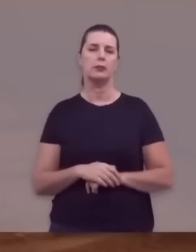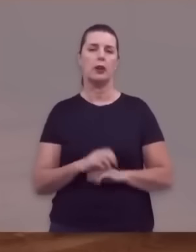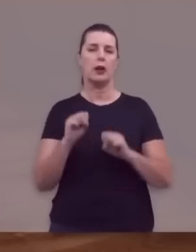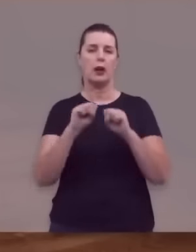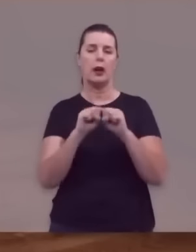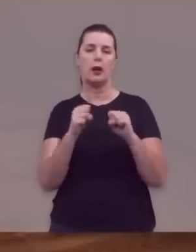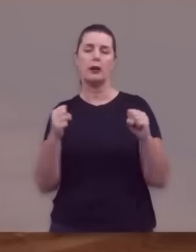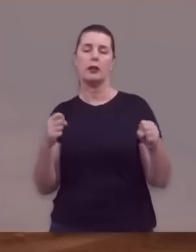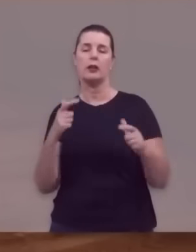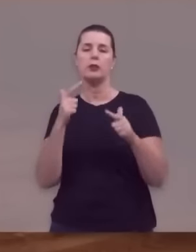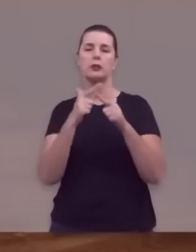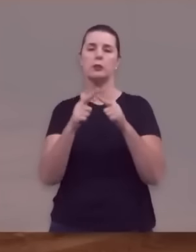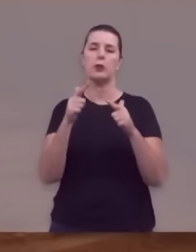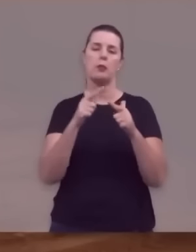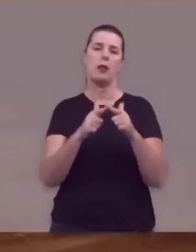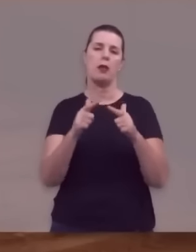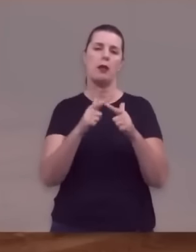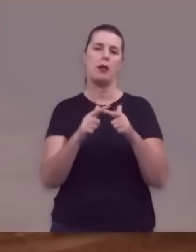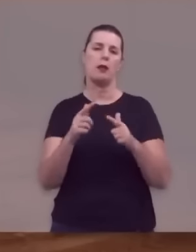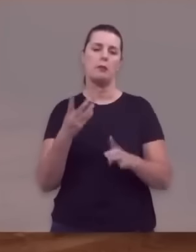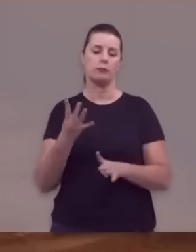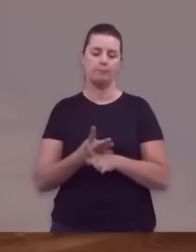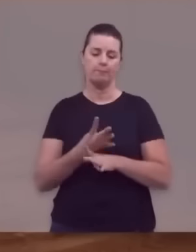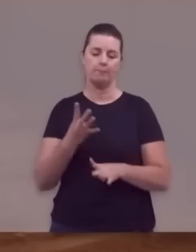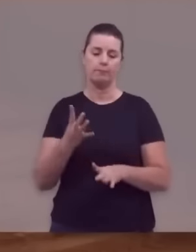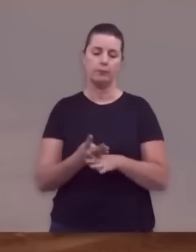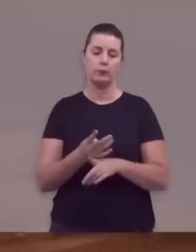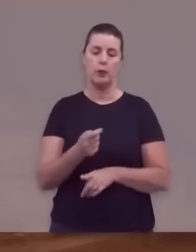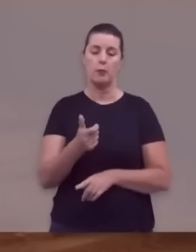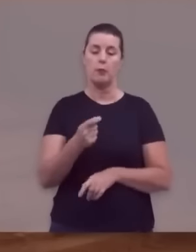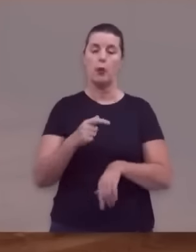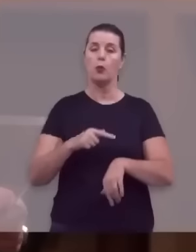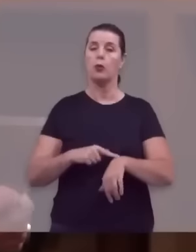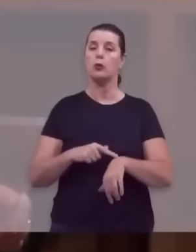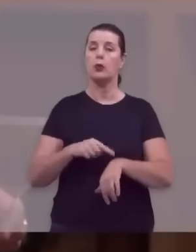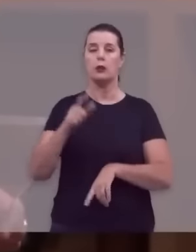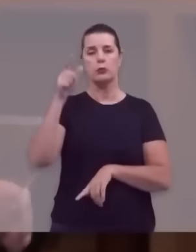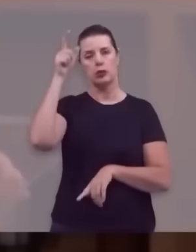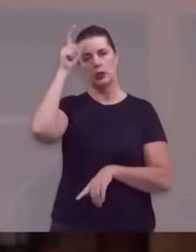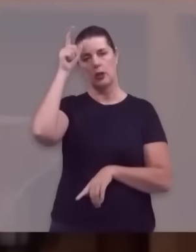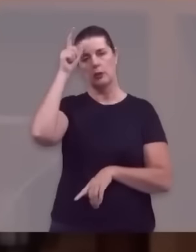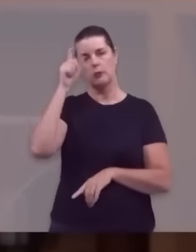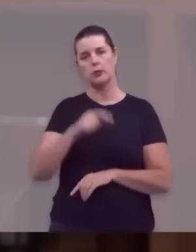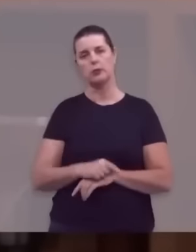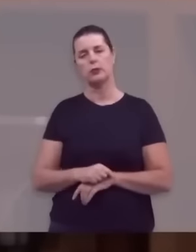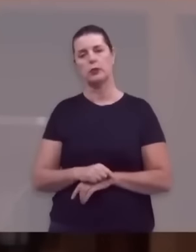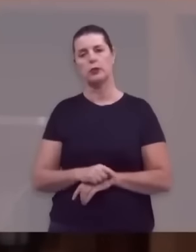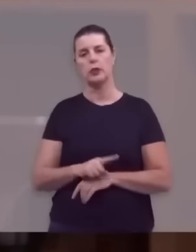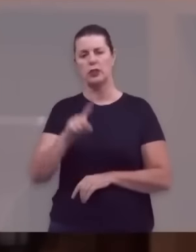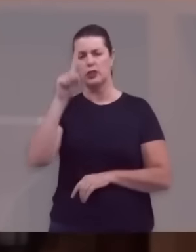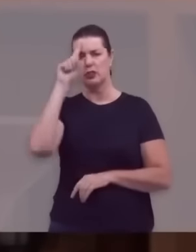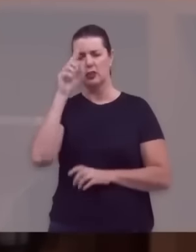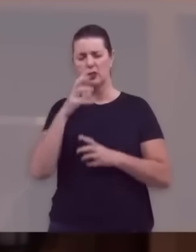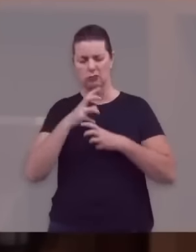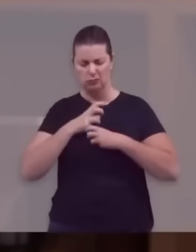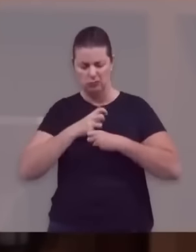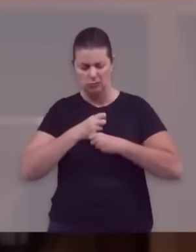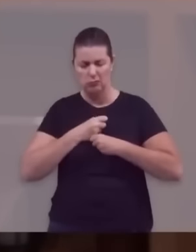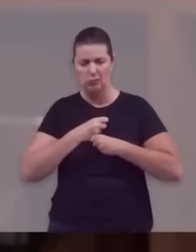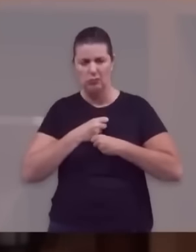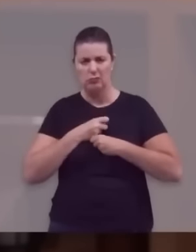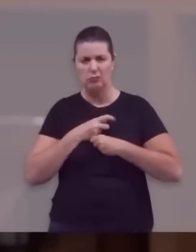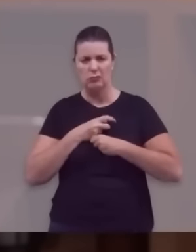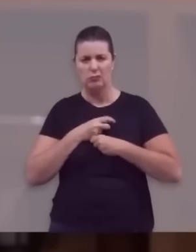tribulação o pouco tempo de satanás dias angustiosos nas